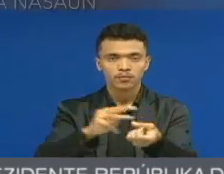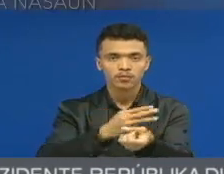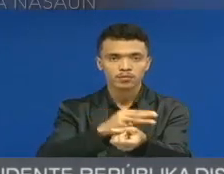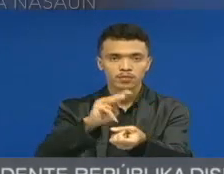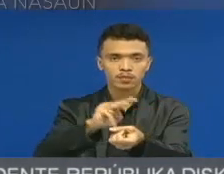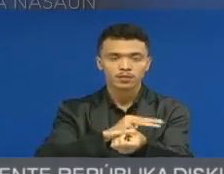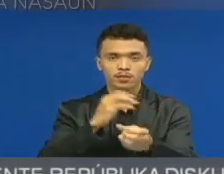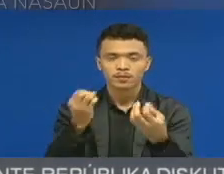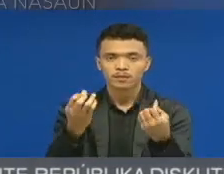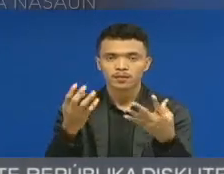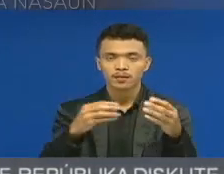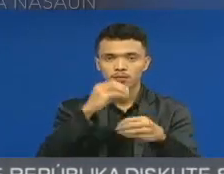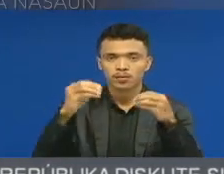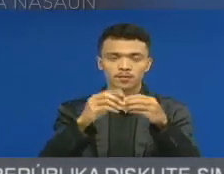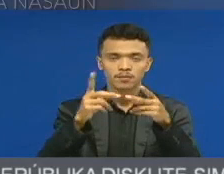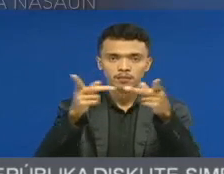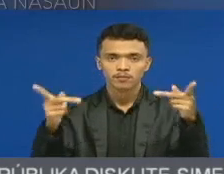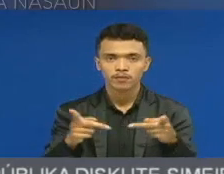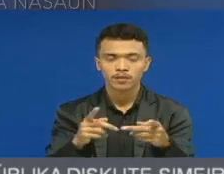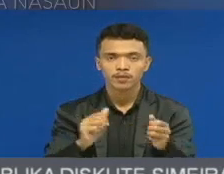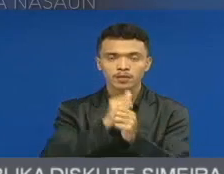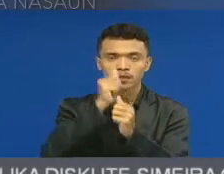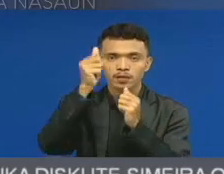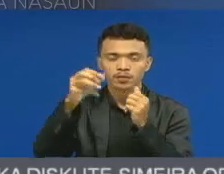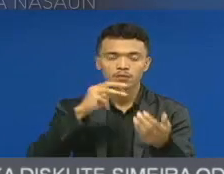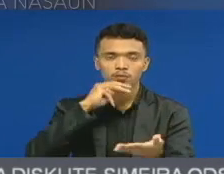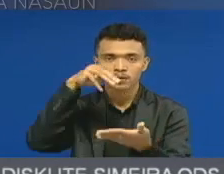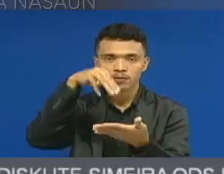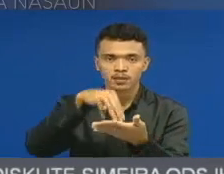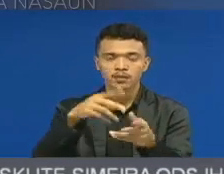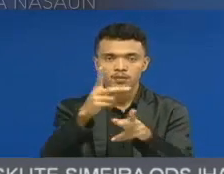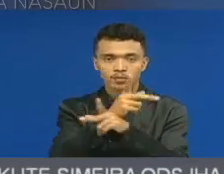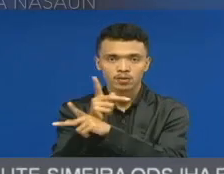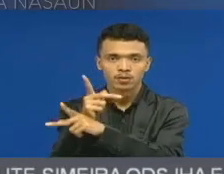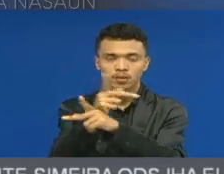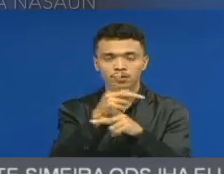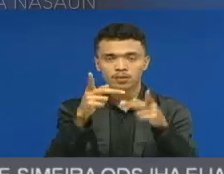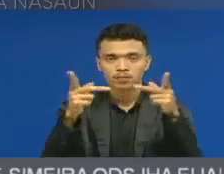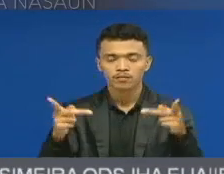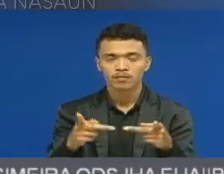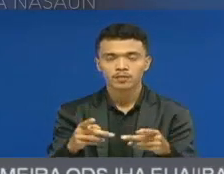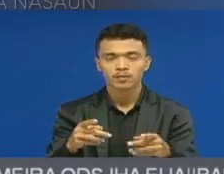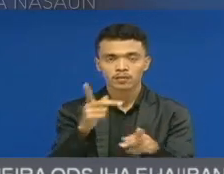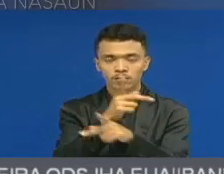continua hato mensazen ba itene maluk siro tu kudado itene ambiente I kudado malo